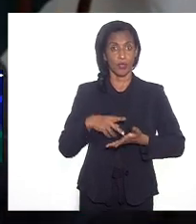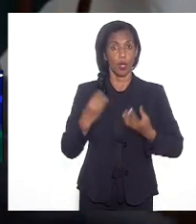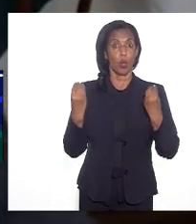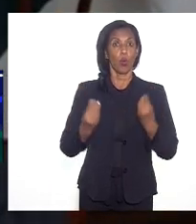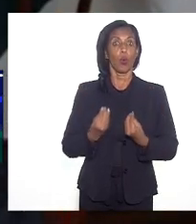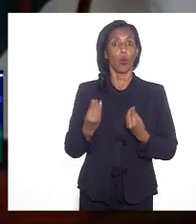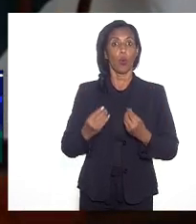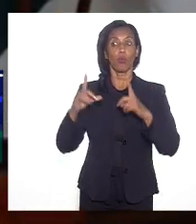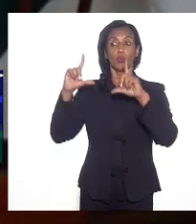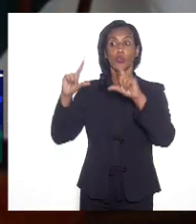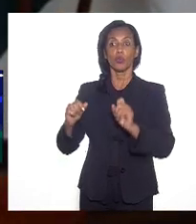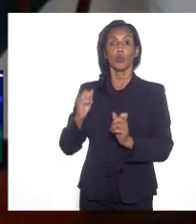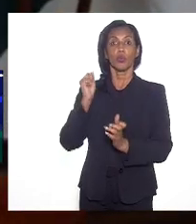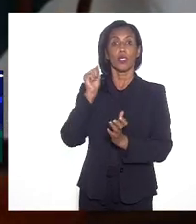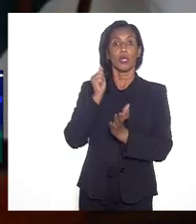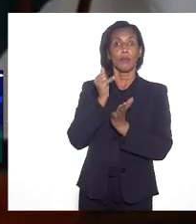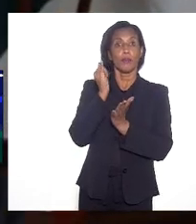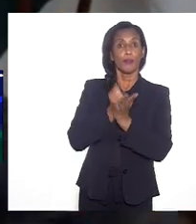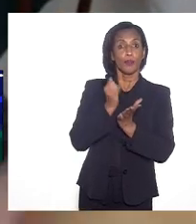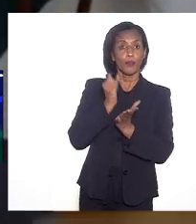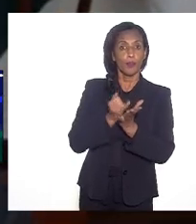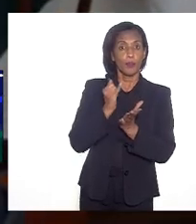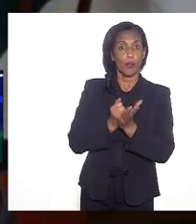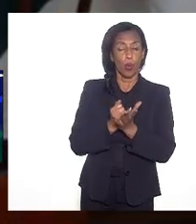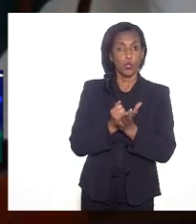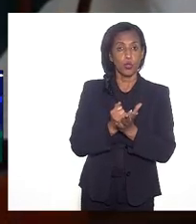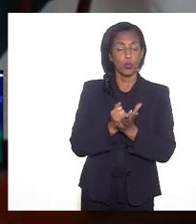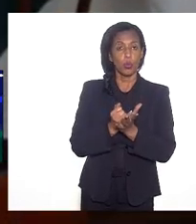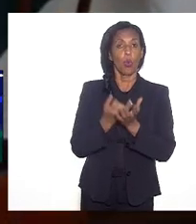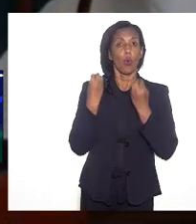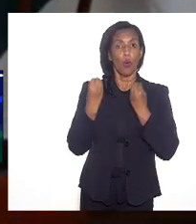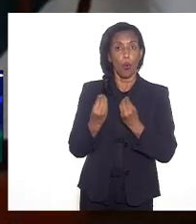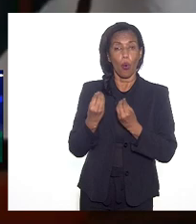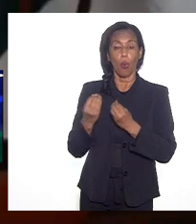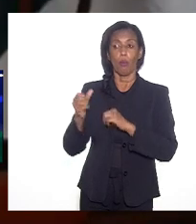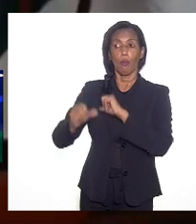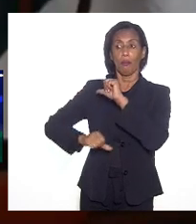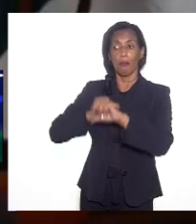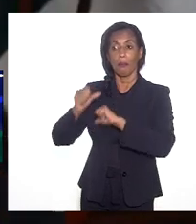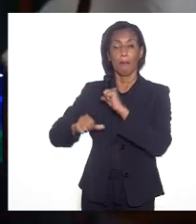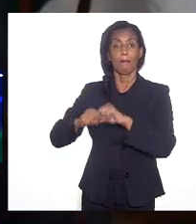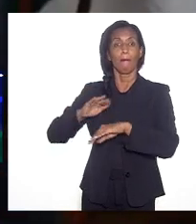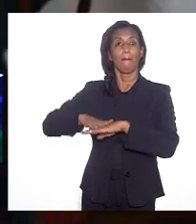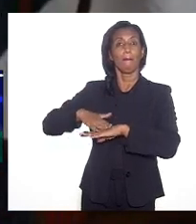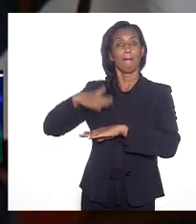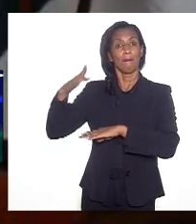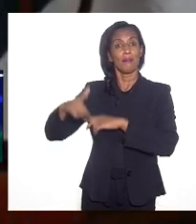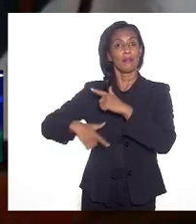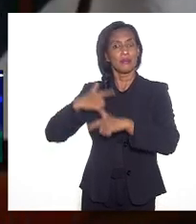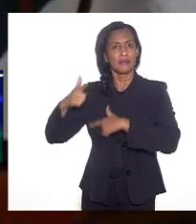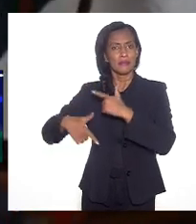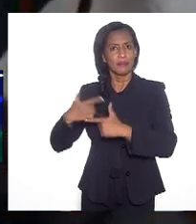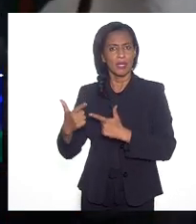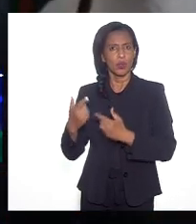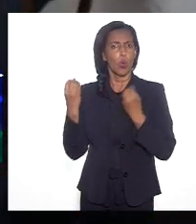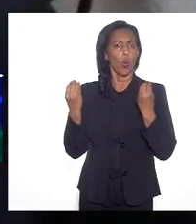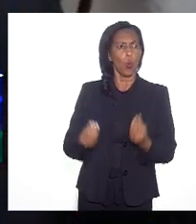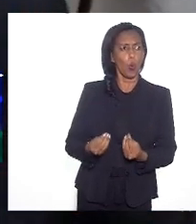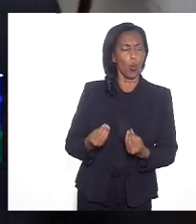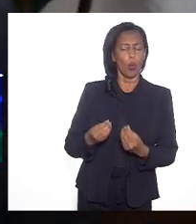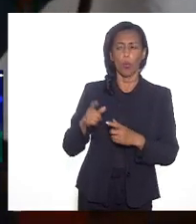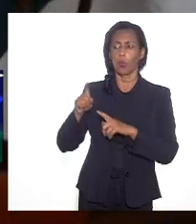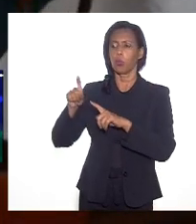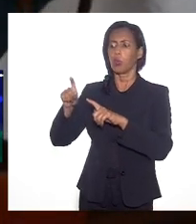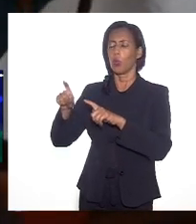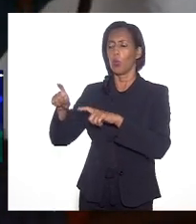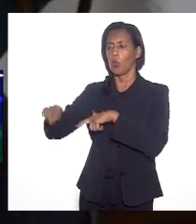reduzir impostos no estado do Rio de Janeiro, como gerar mais empregos, como o produtor, seja ele grande ou